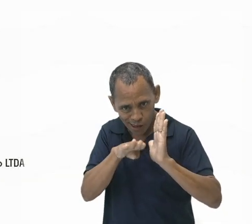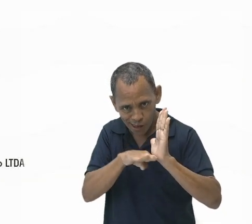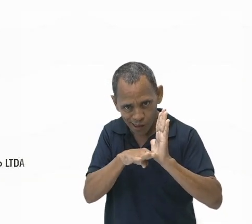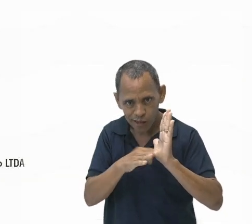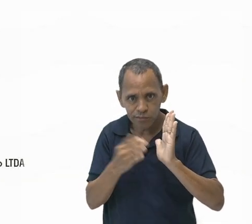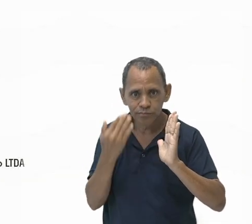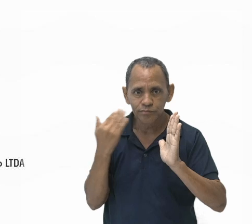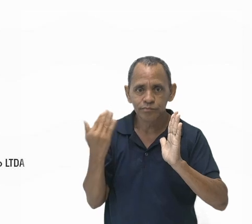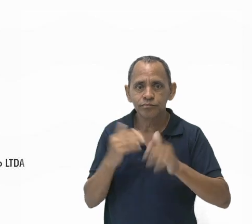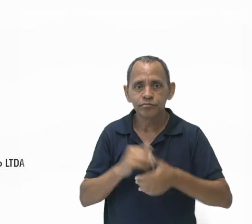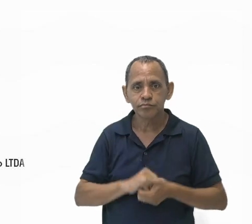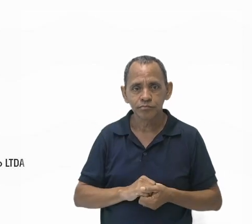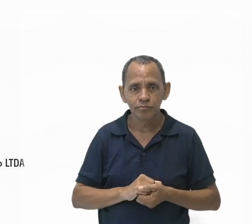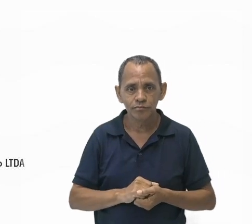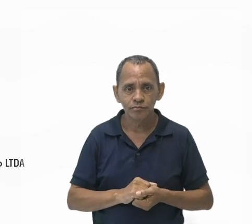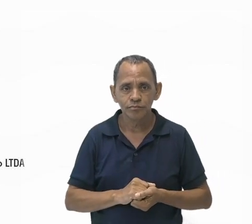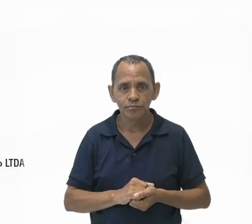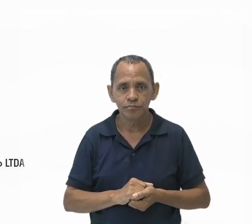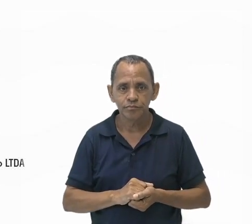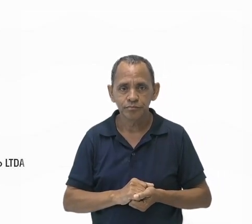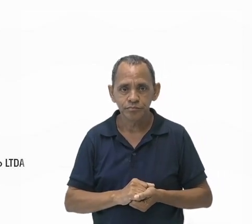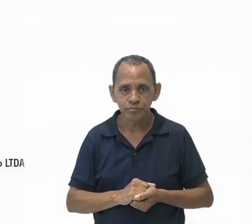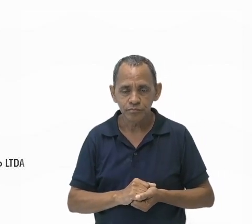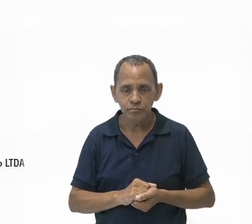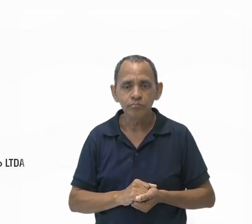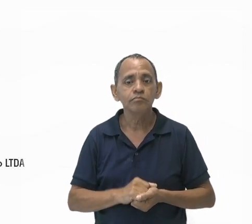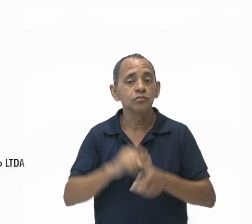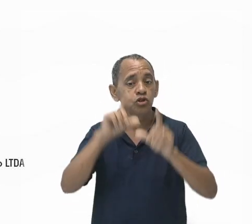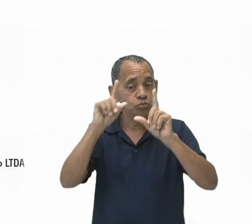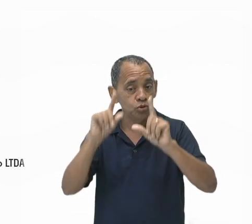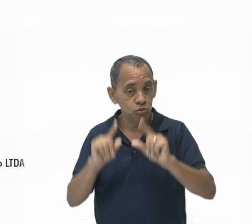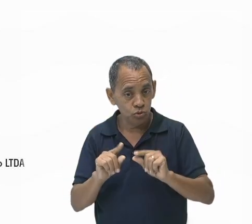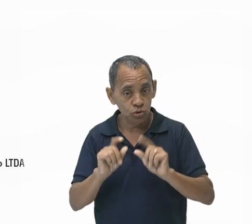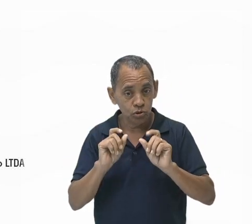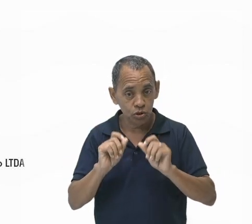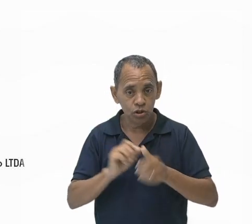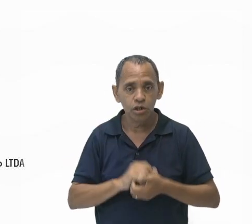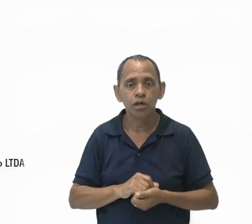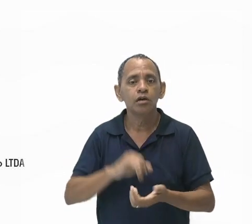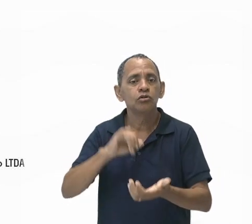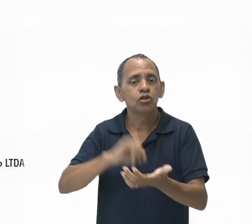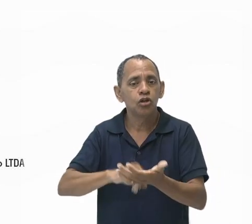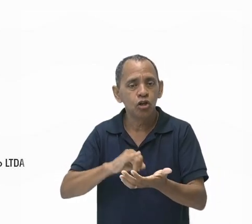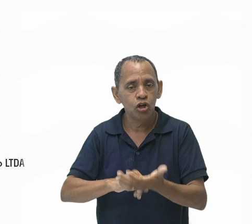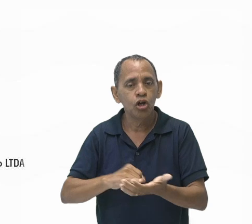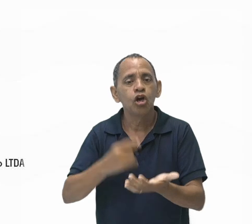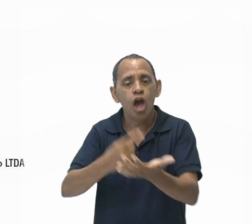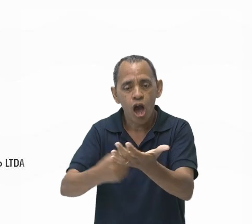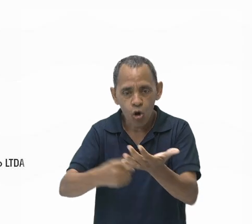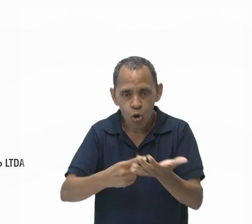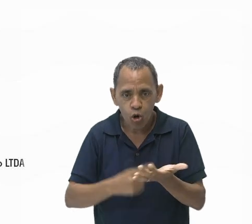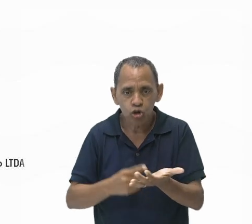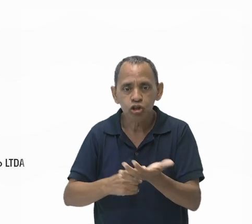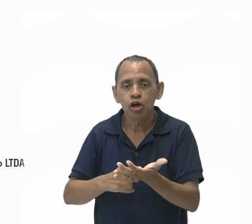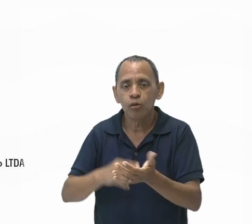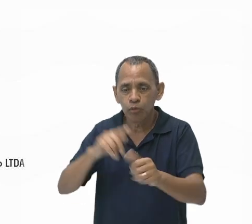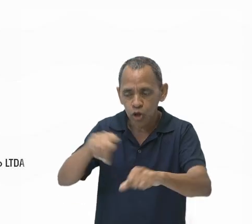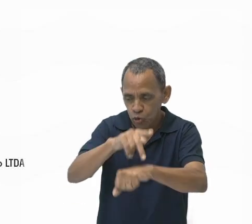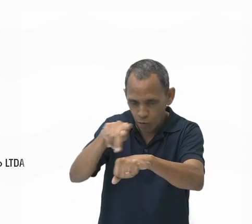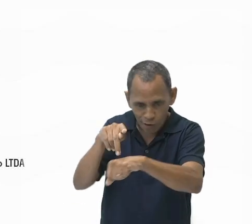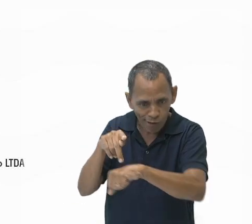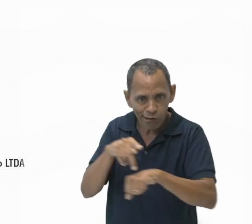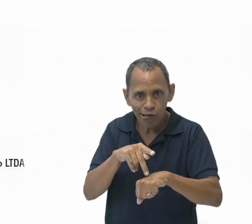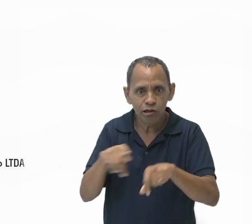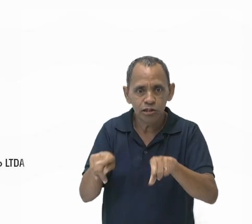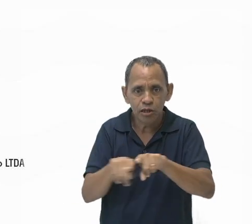dos blocos econômicos, certo? Então, nós temos as zonas de preferências tarifárias, onde a gente tem a redução das tarifas e também